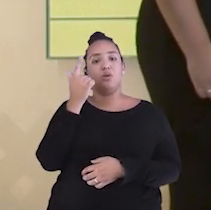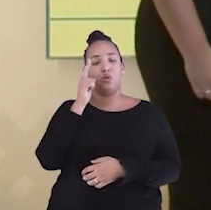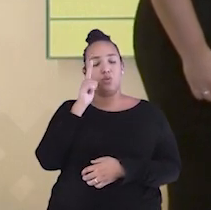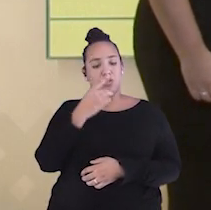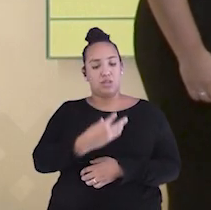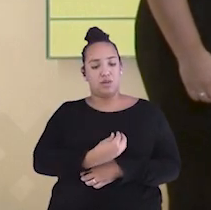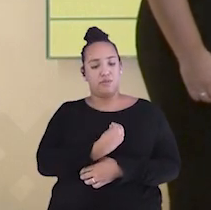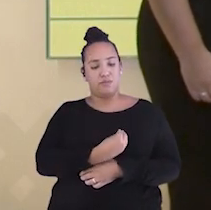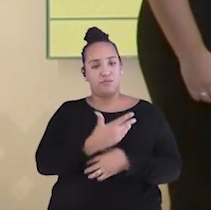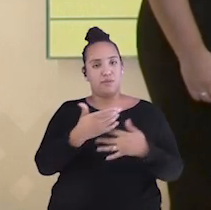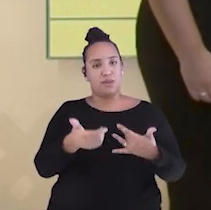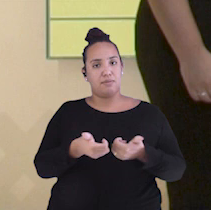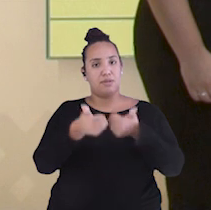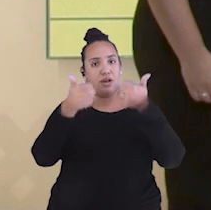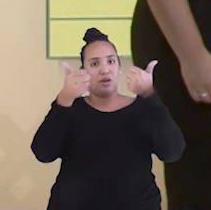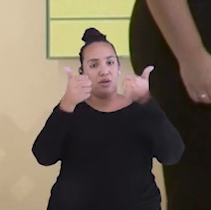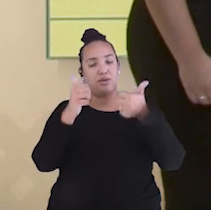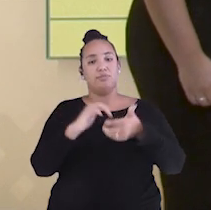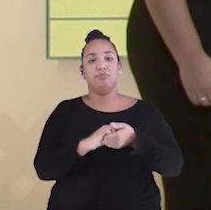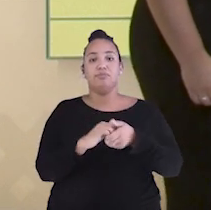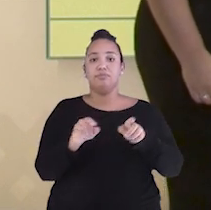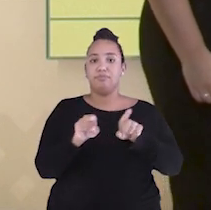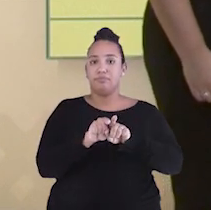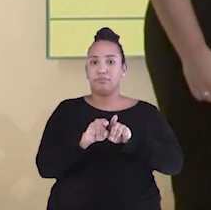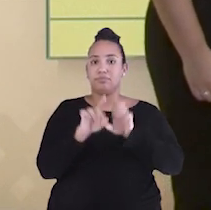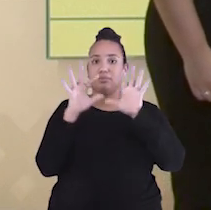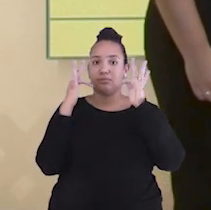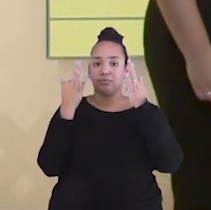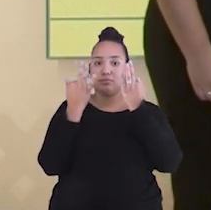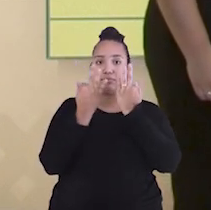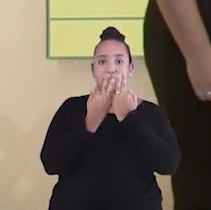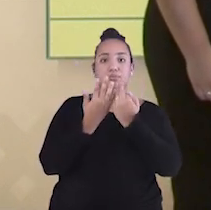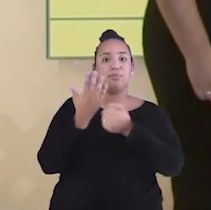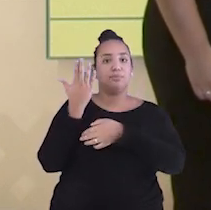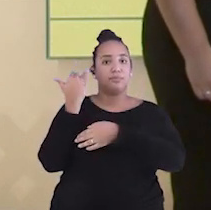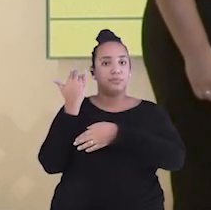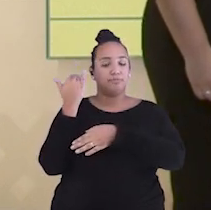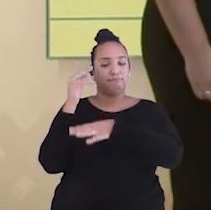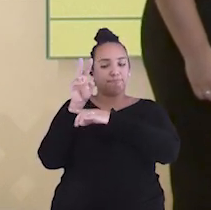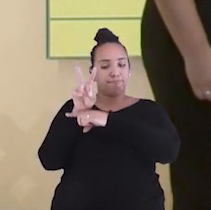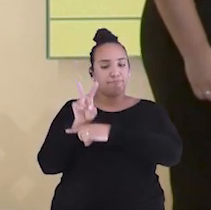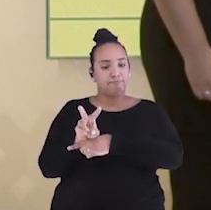das vidas e que seus ancestrais os protegessem.